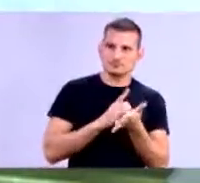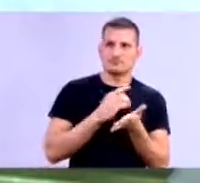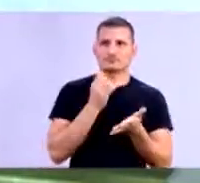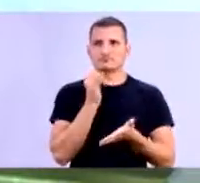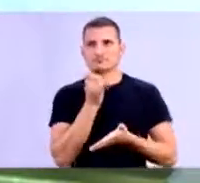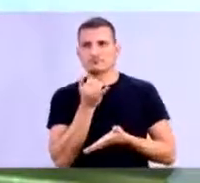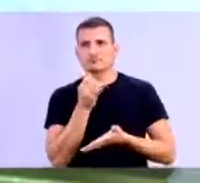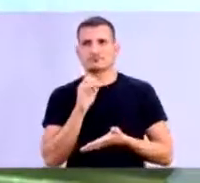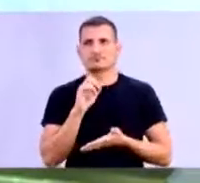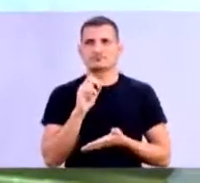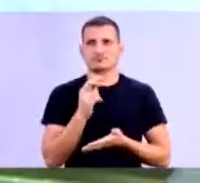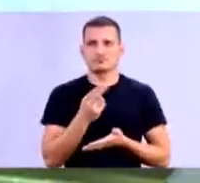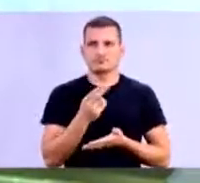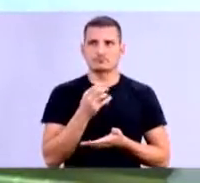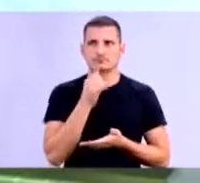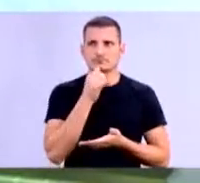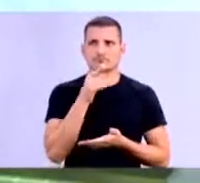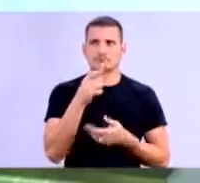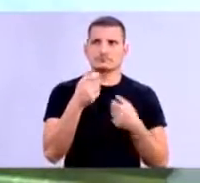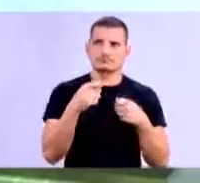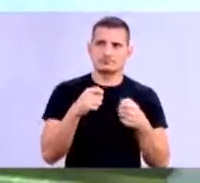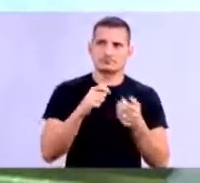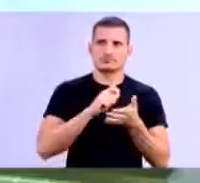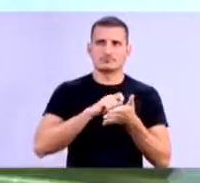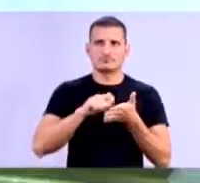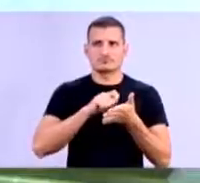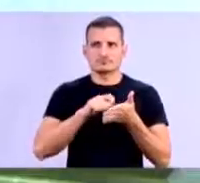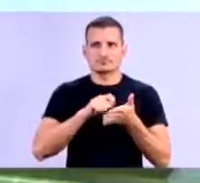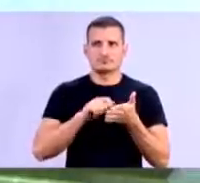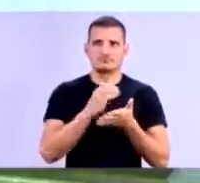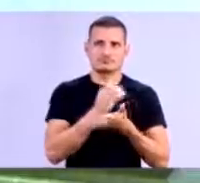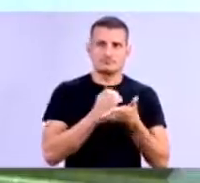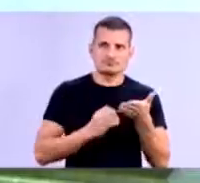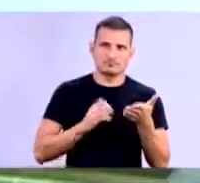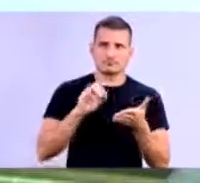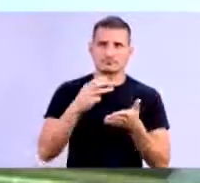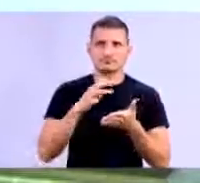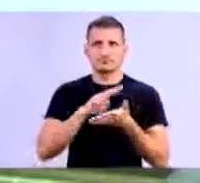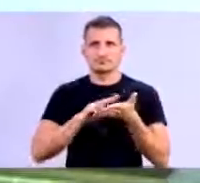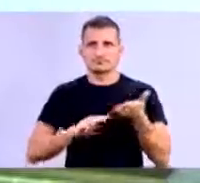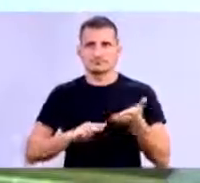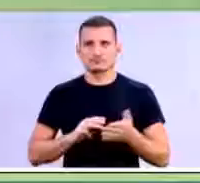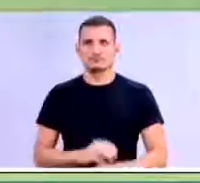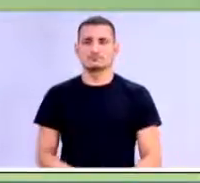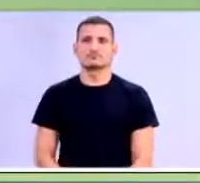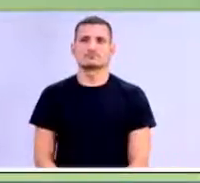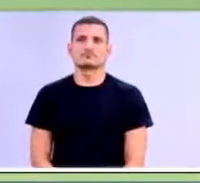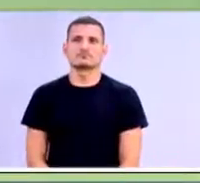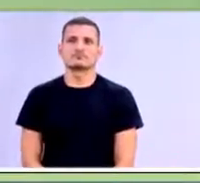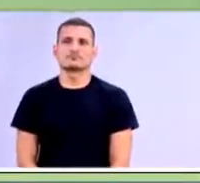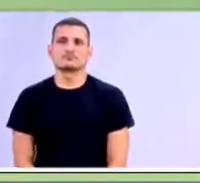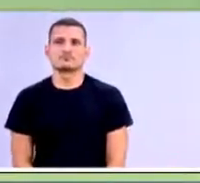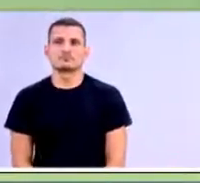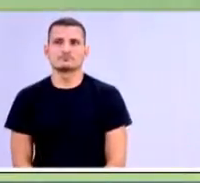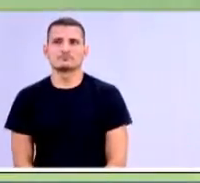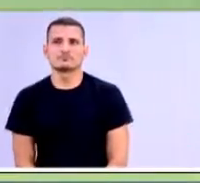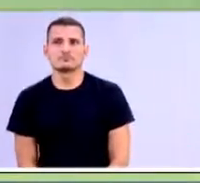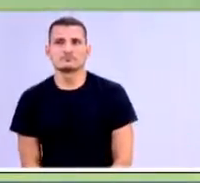narração, ou se você precisar escrever um ofício ou um memorando. Quais são as características?